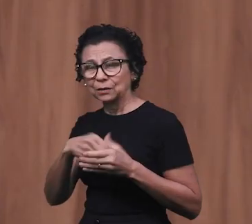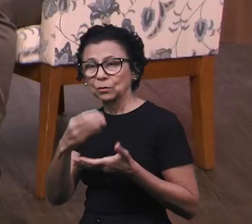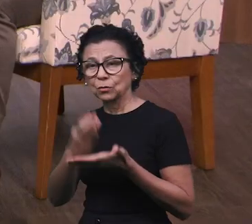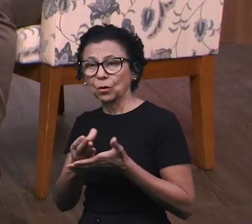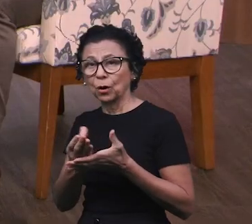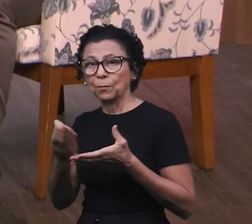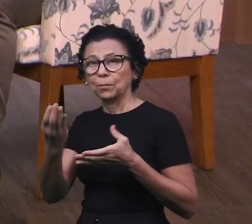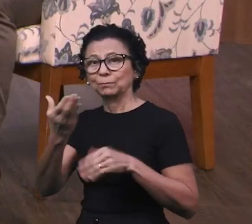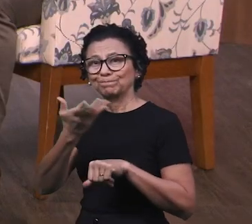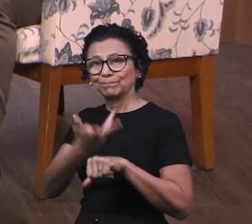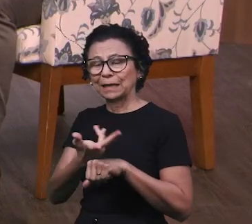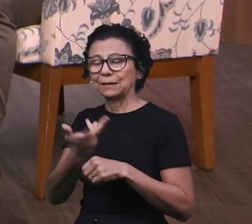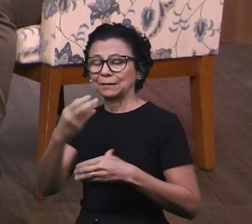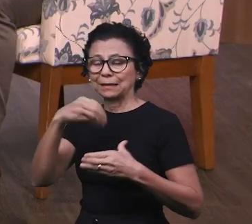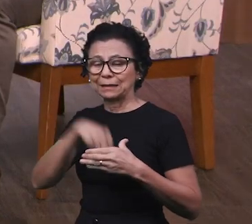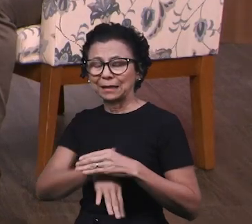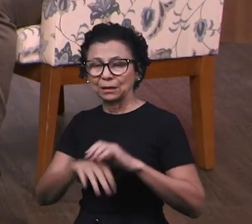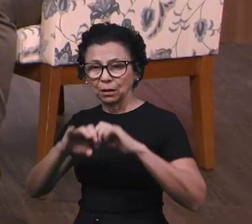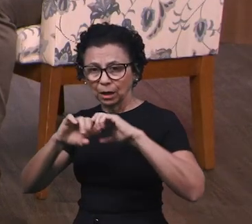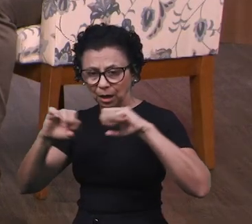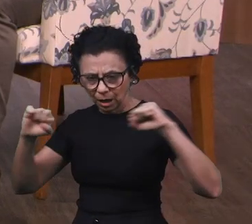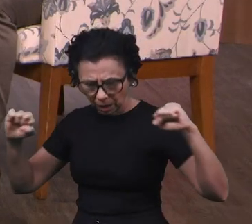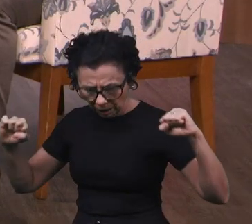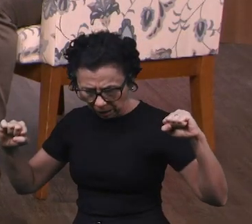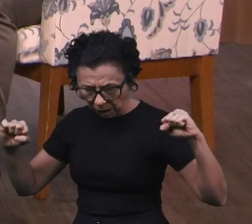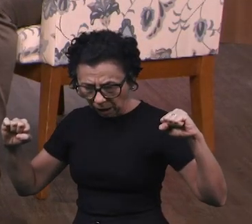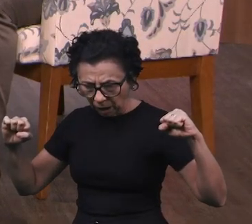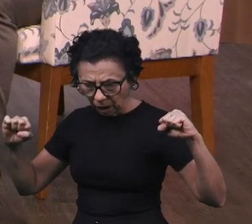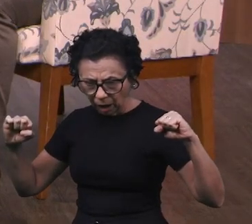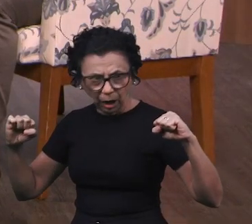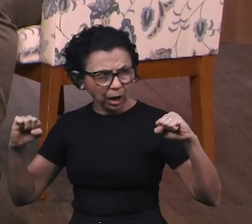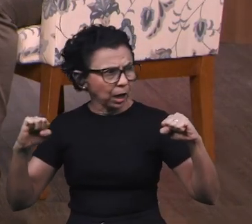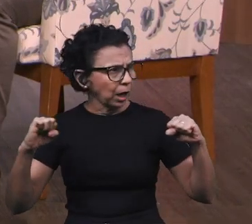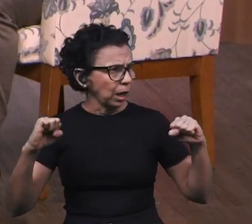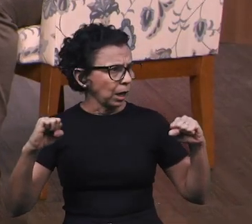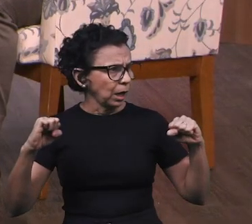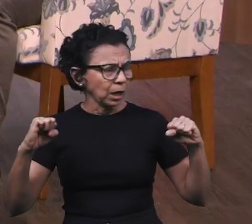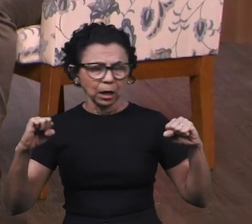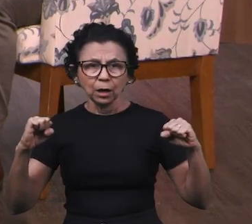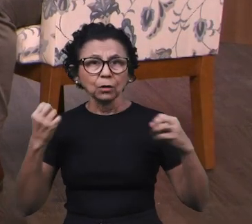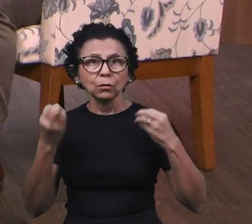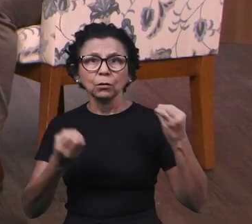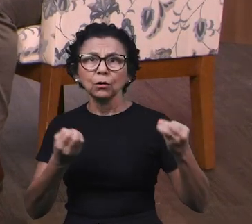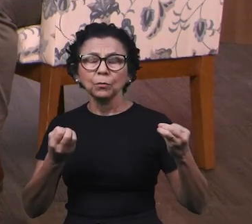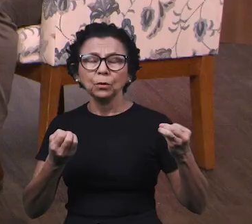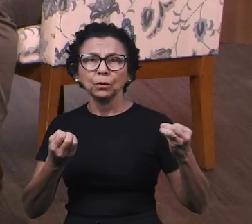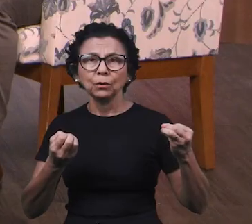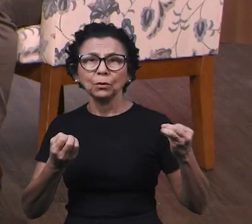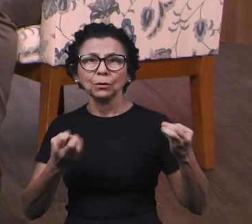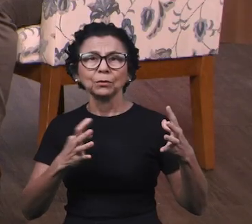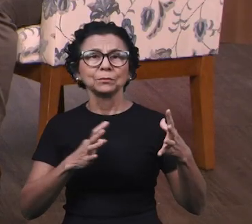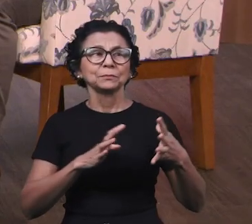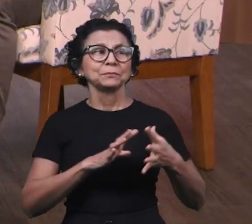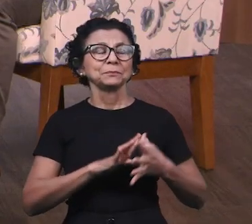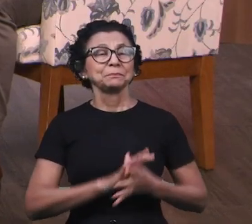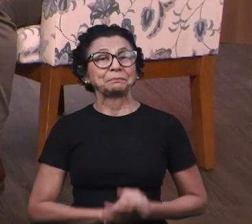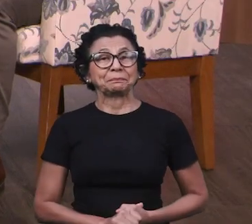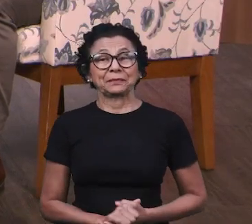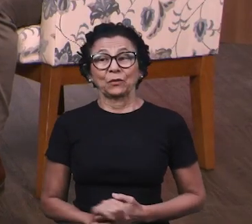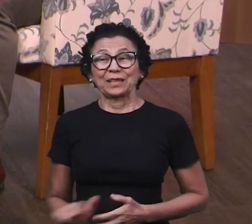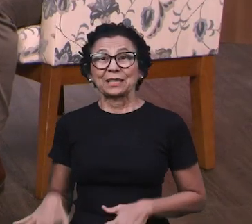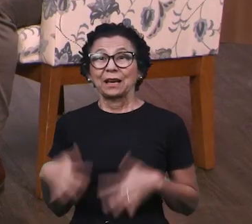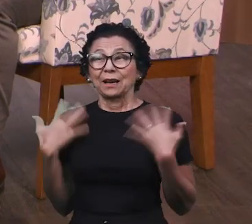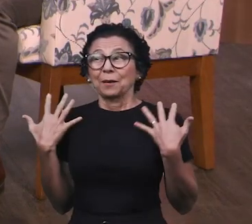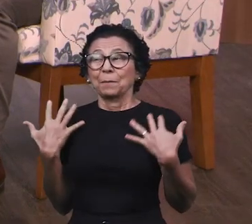Lourenço? Pastor, é muito importante essa abordagem, porque o desespero